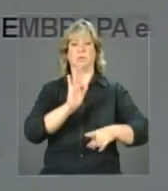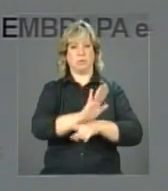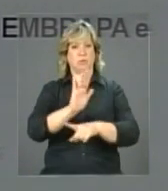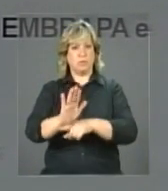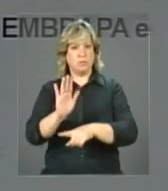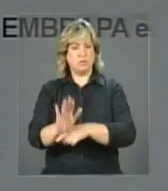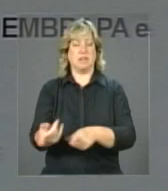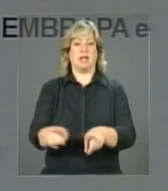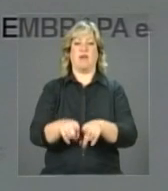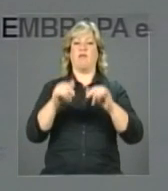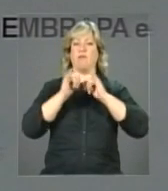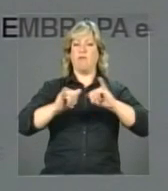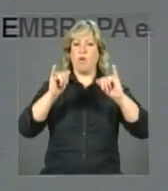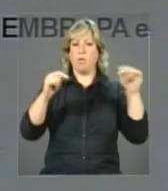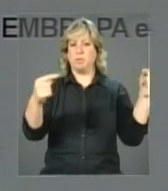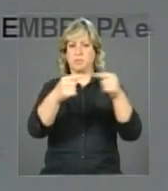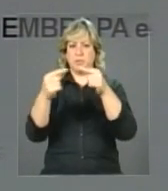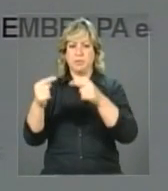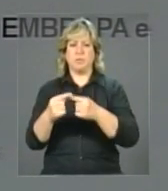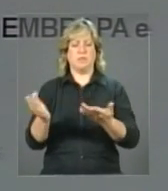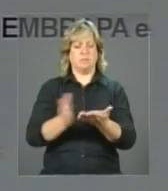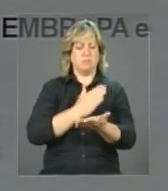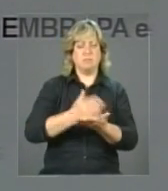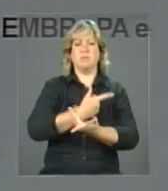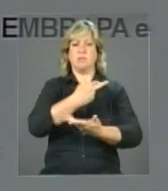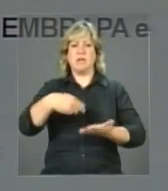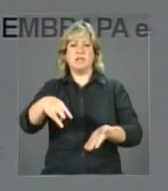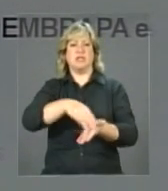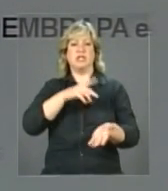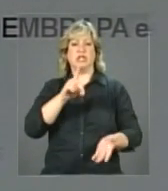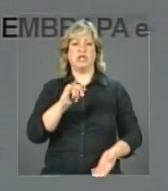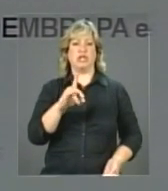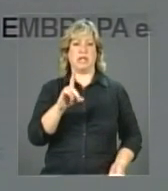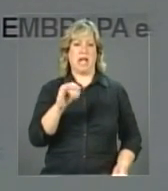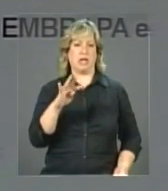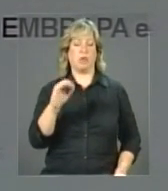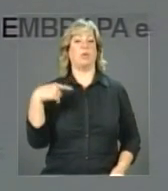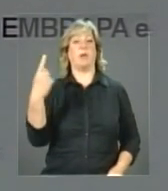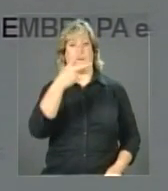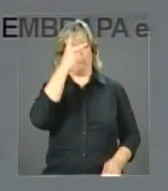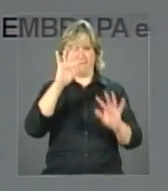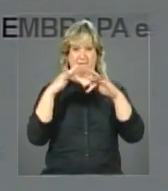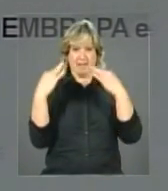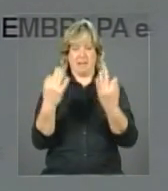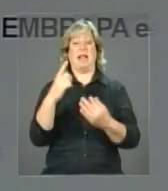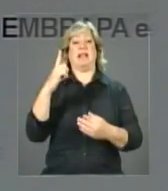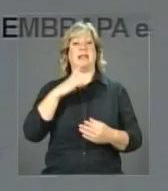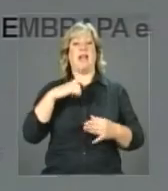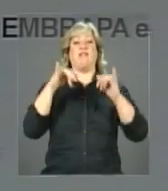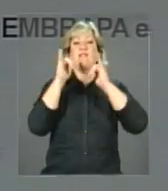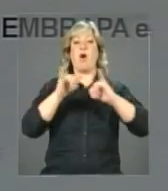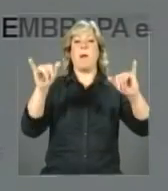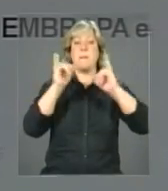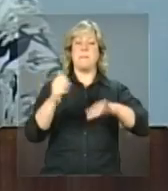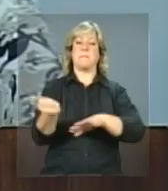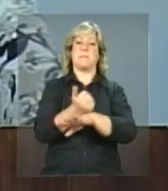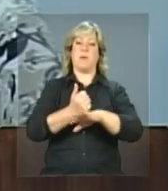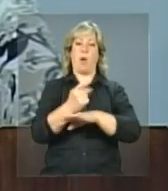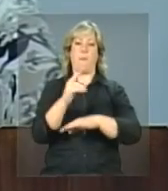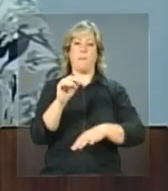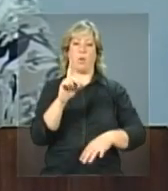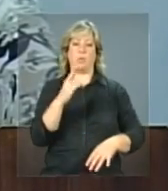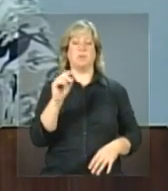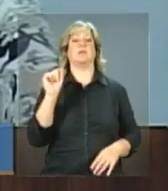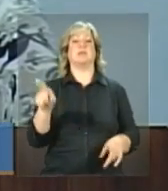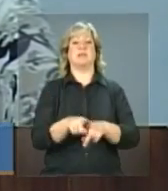de informações, material didático, para garantir que essas famílias tenham acesso a informações e melhorem sua produção. E para a população